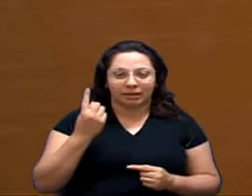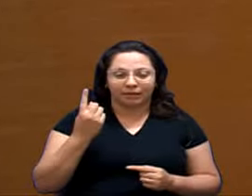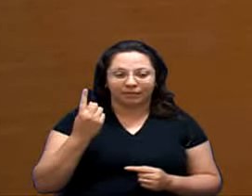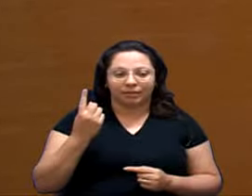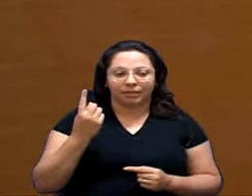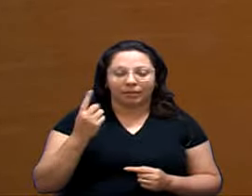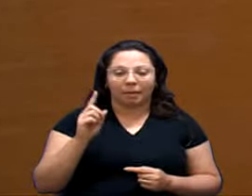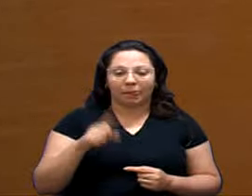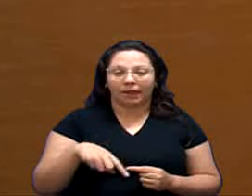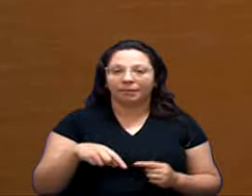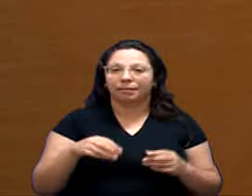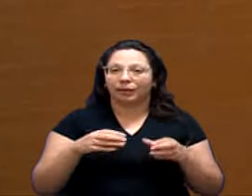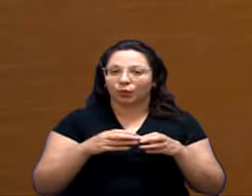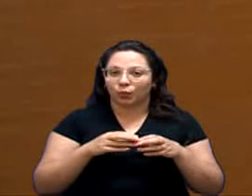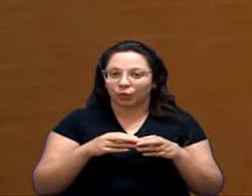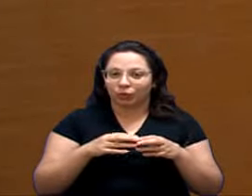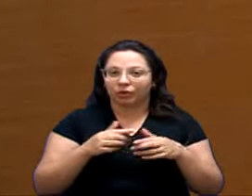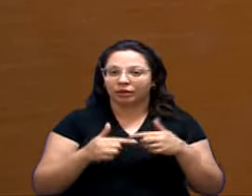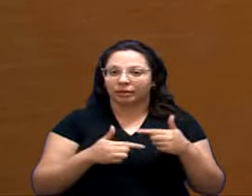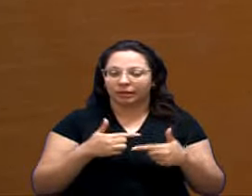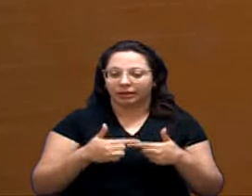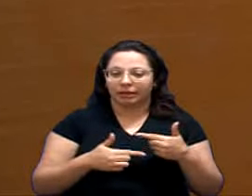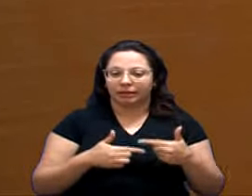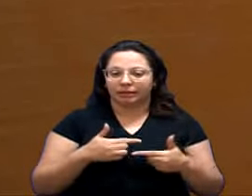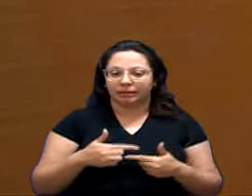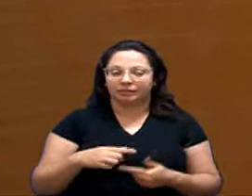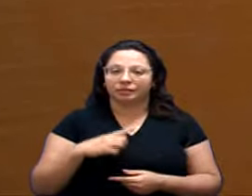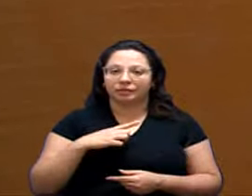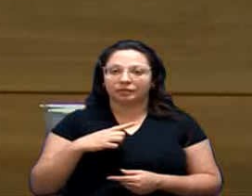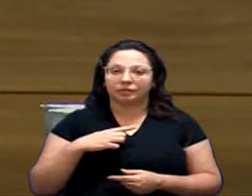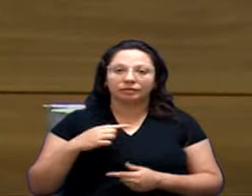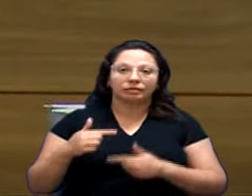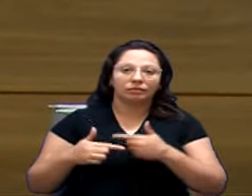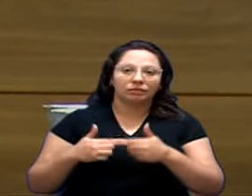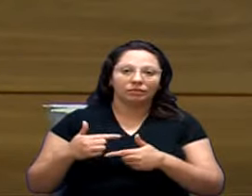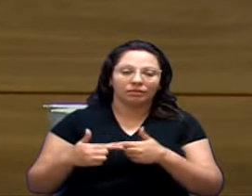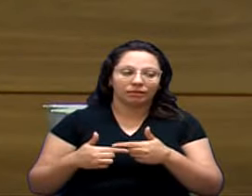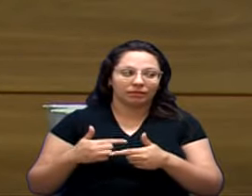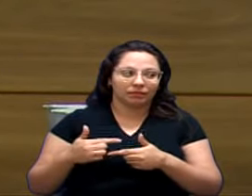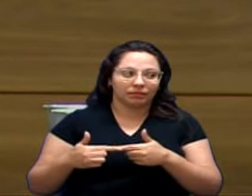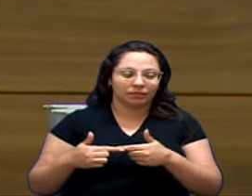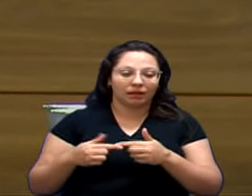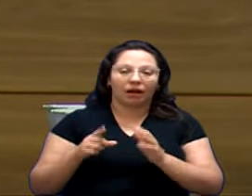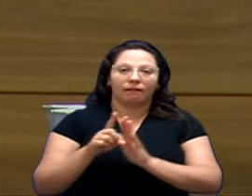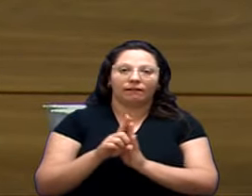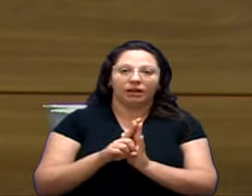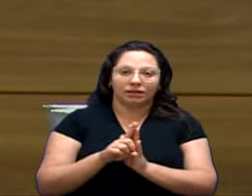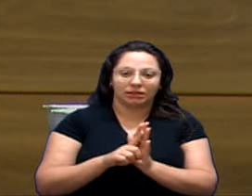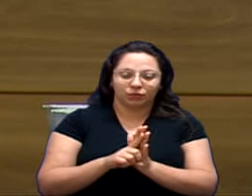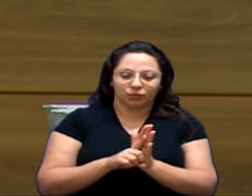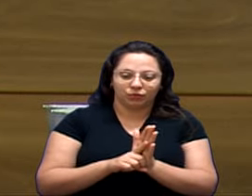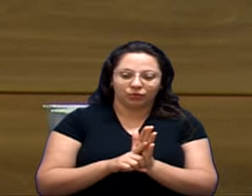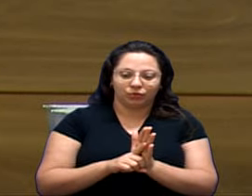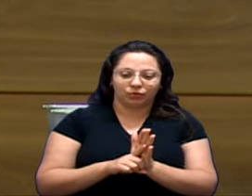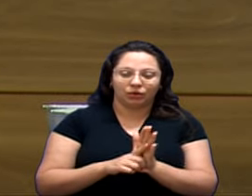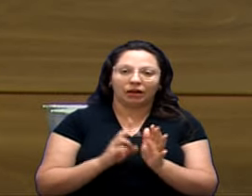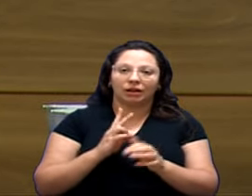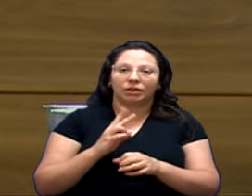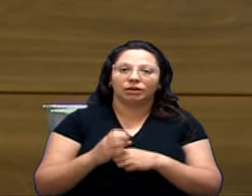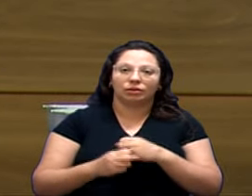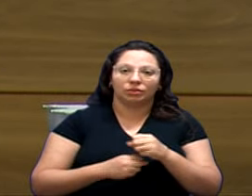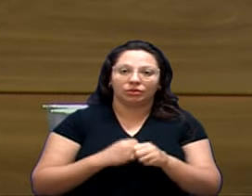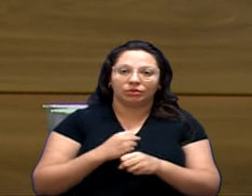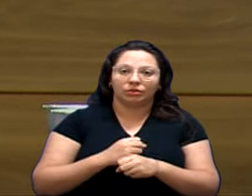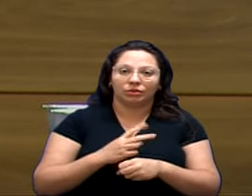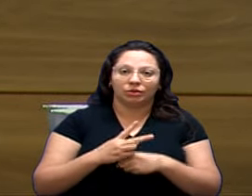é montar um grupo de trabalho e ter Esse trabalho seu Francisco de avaliação eh a cada do anos sim